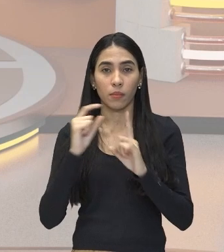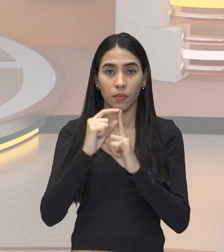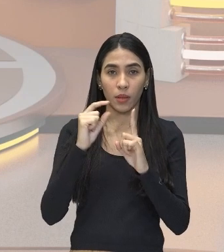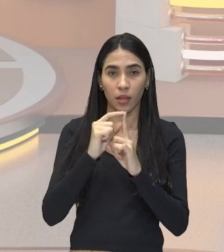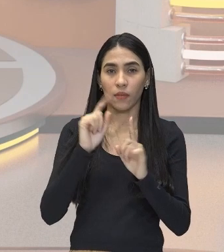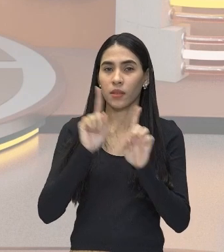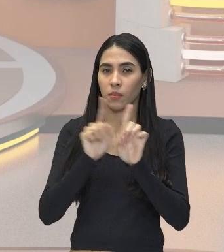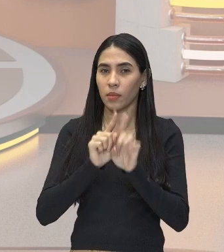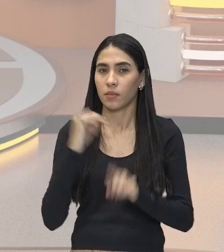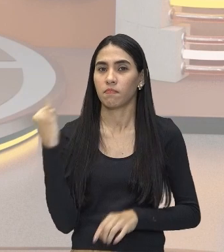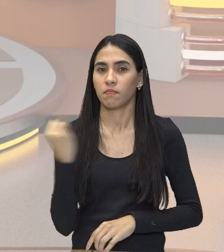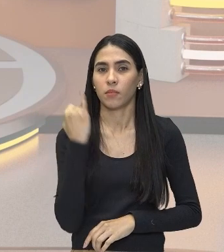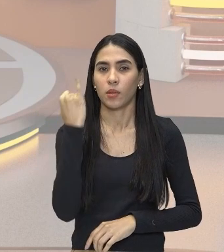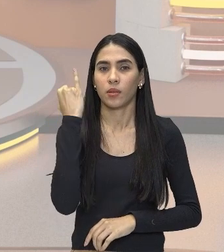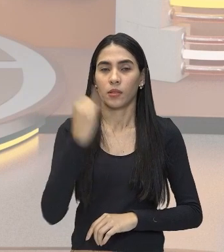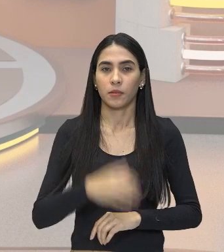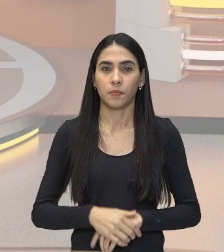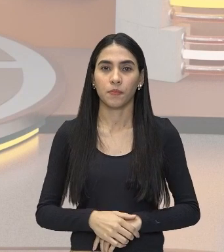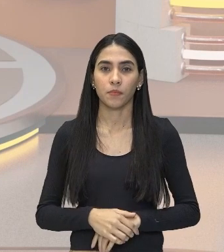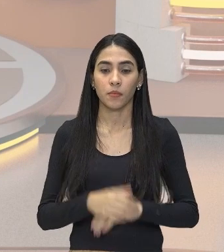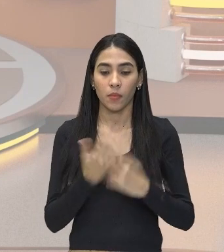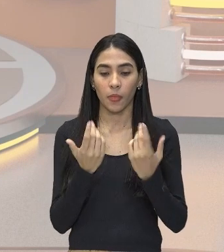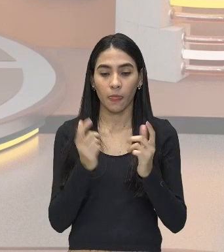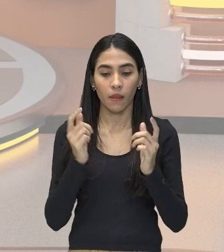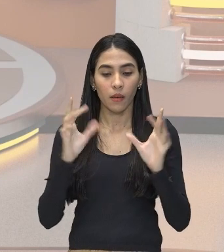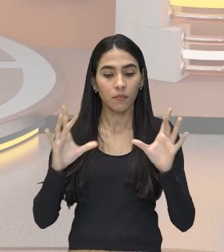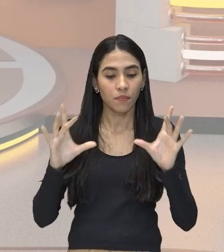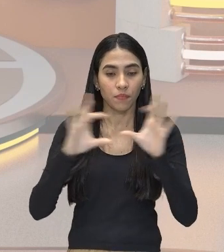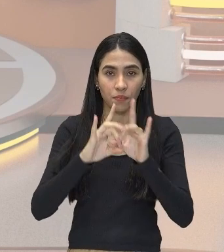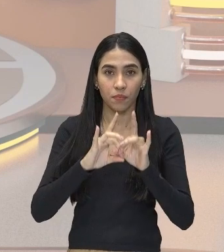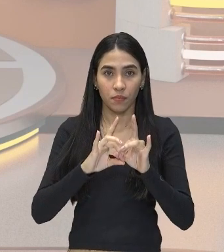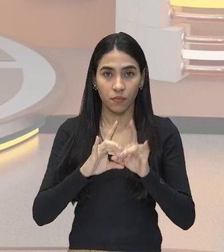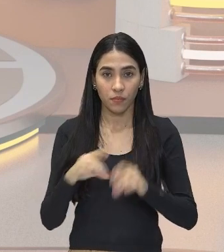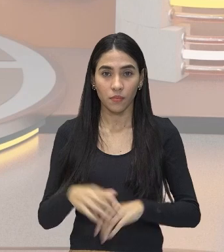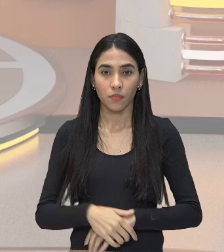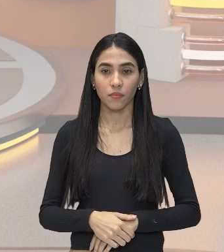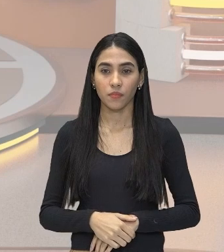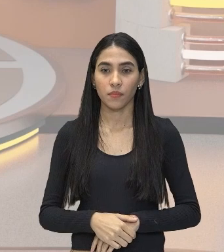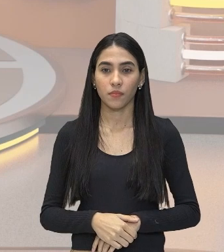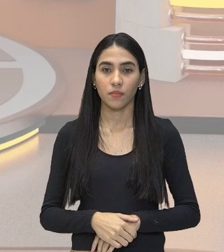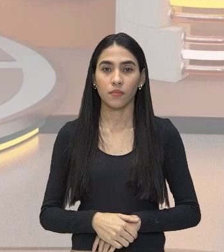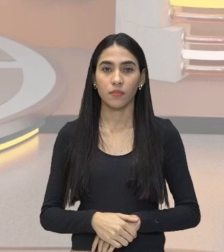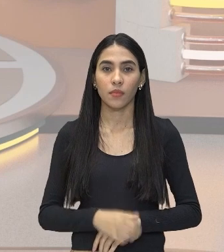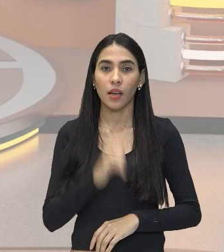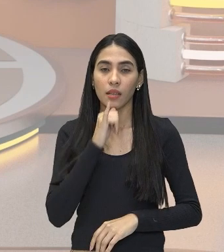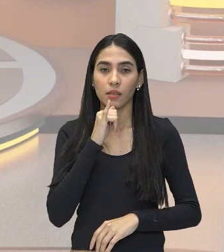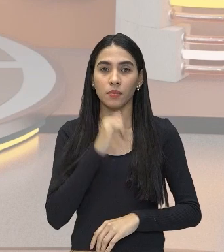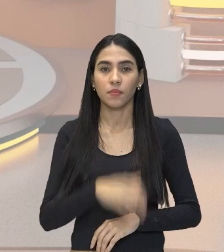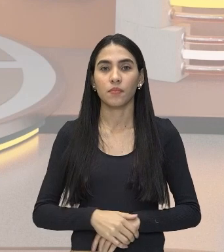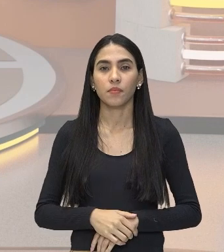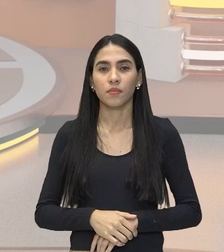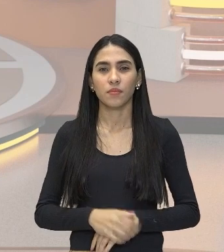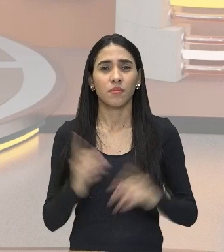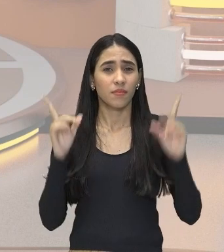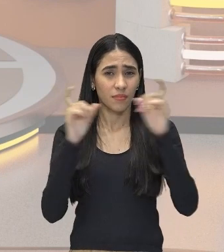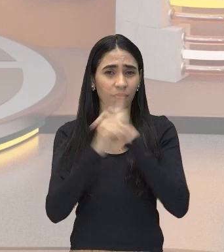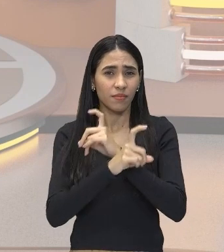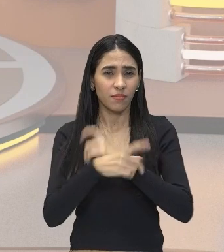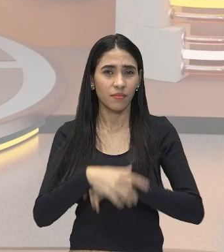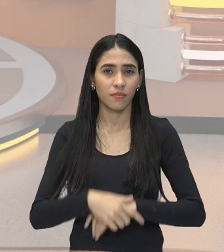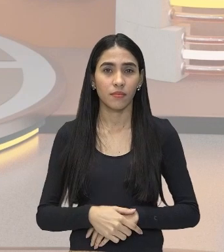também é importante, né, e que vai se juntando a esses que eu estou falando. É um termo um pouquinho